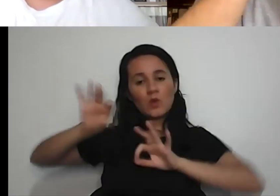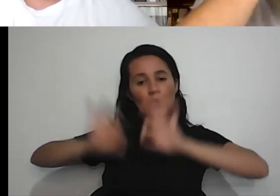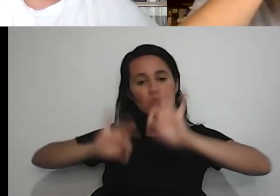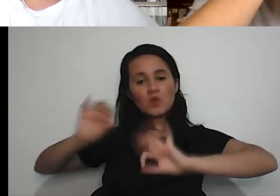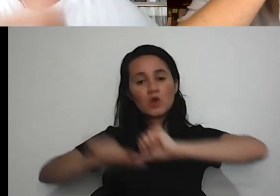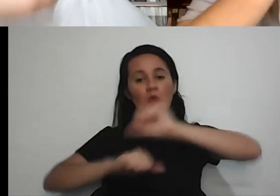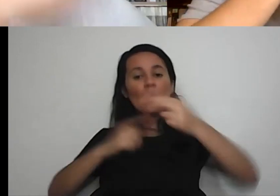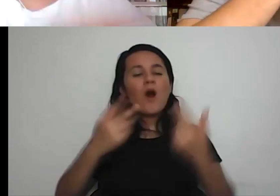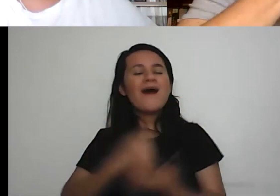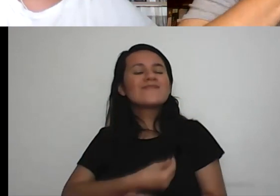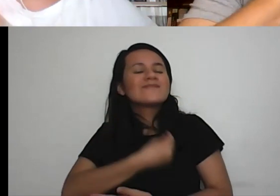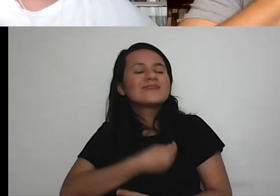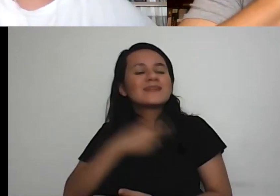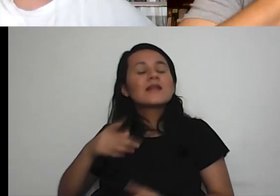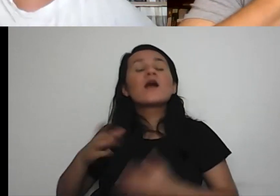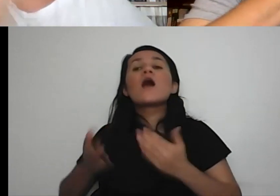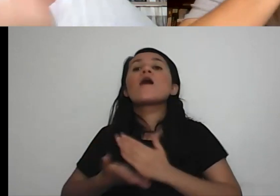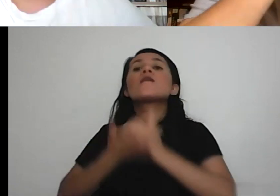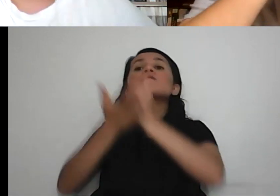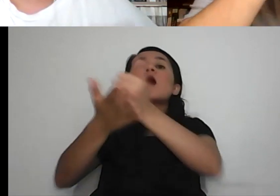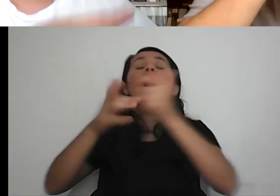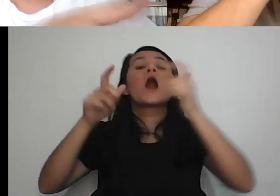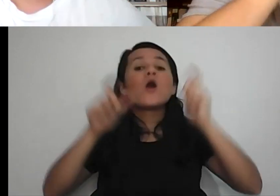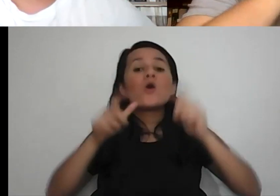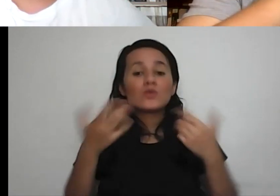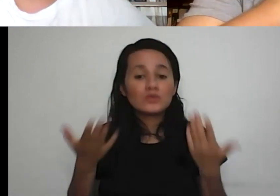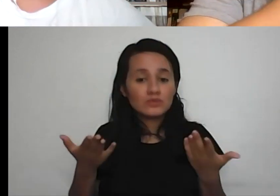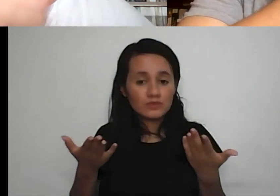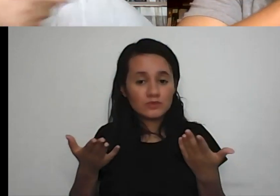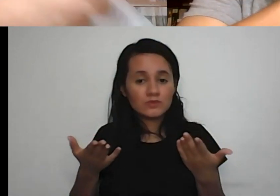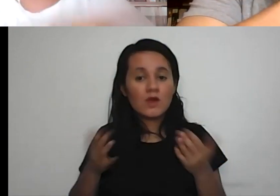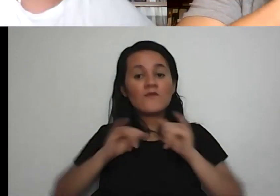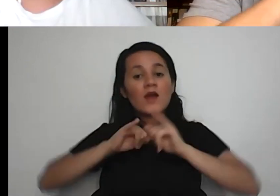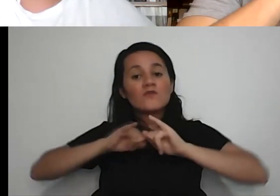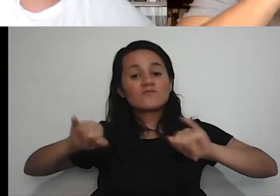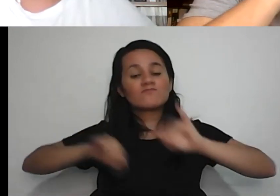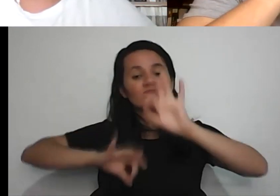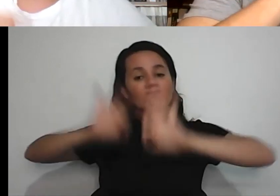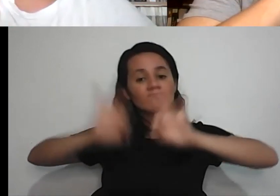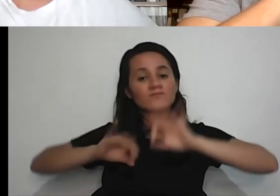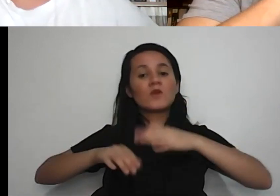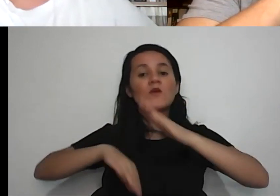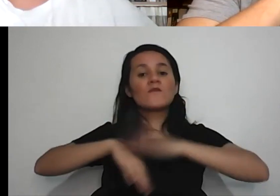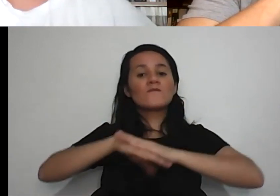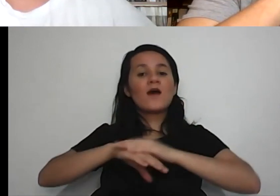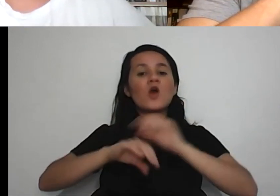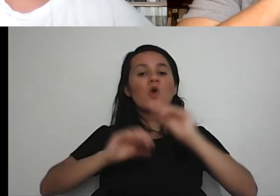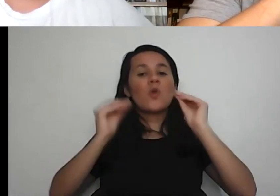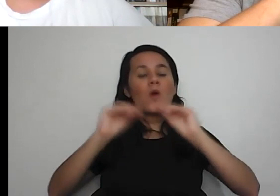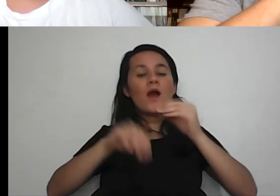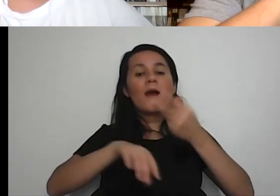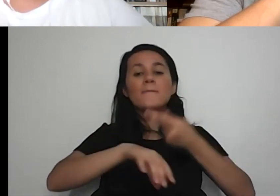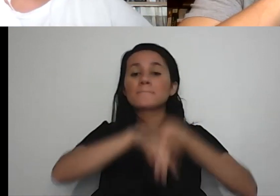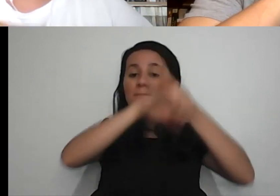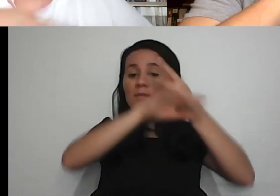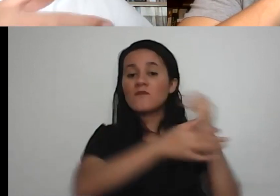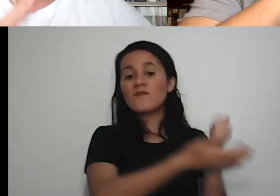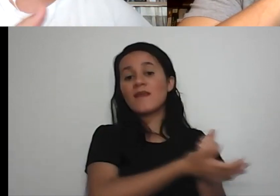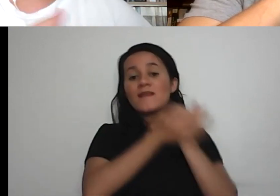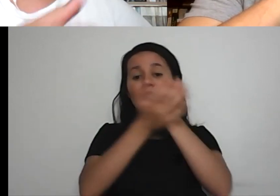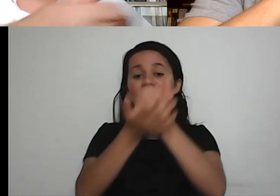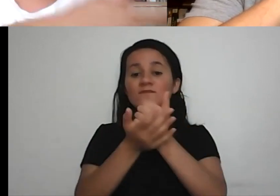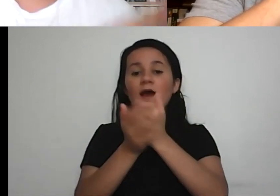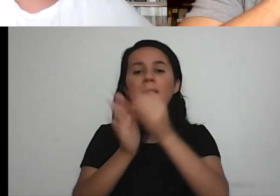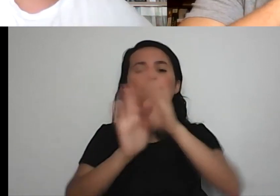cuidar. Para onde o livro vai, ela vai batalhar, né, a divulgação, ela vai escrever em prêmios, vai levar o autor para os programas que